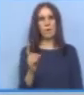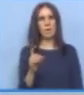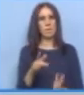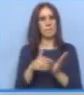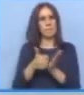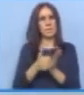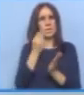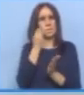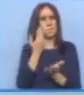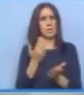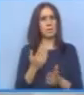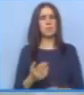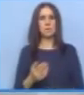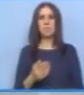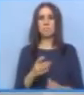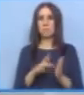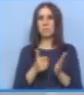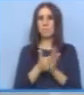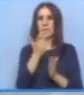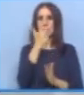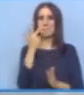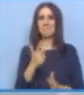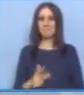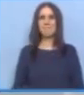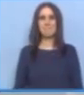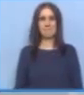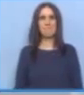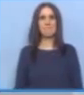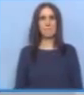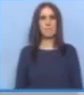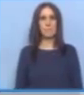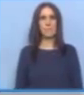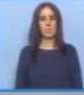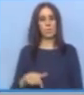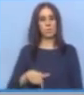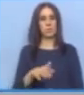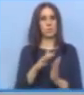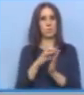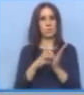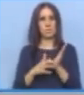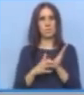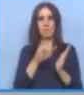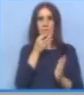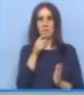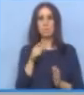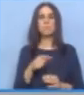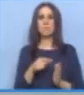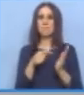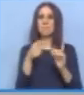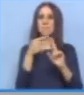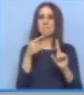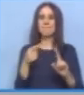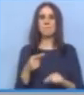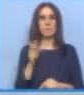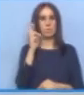bíblica? Totalmente bíblica. Arranca, o Evangelho de hoje aponta-nos para aí.